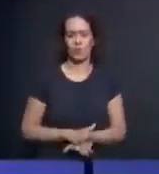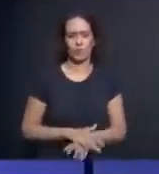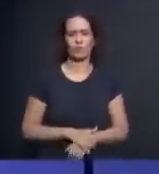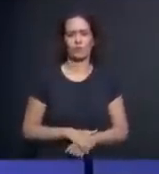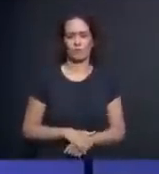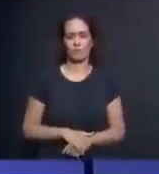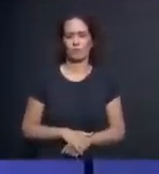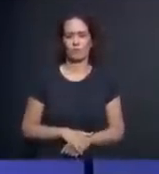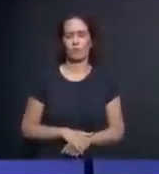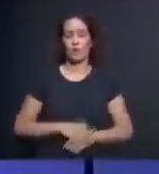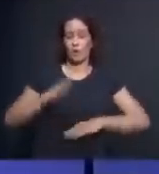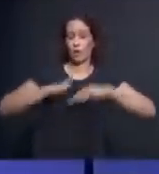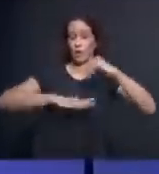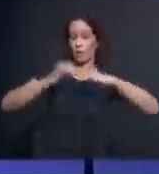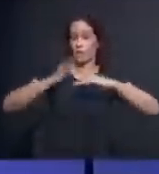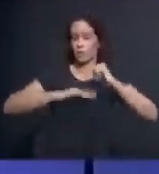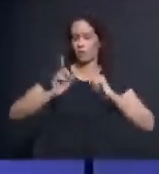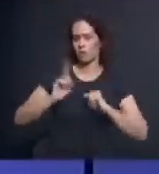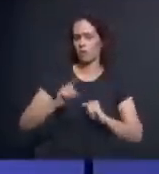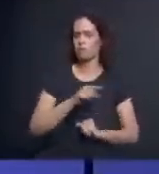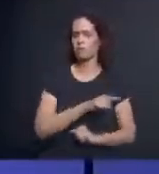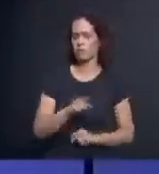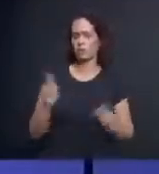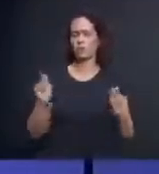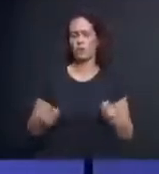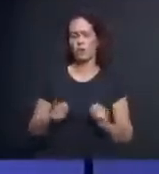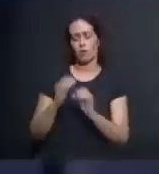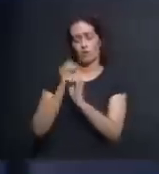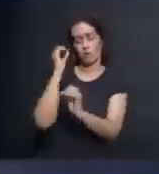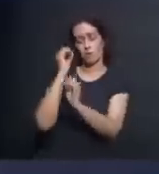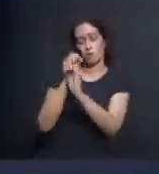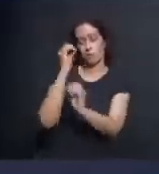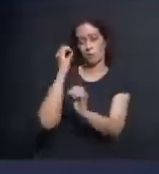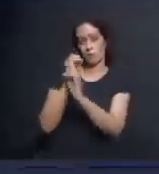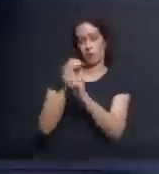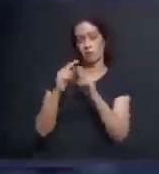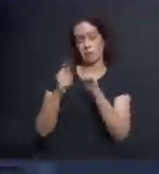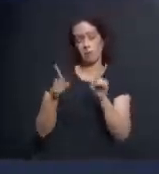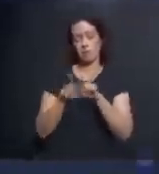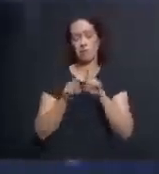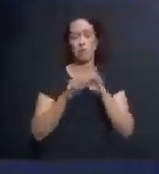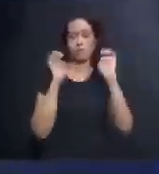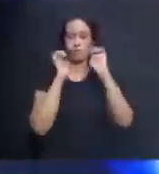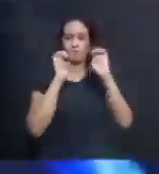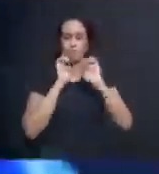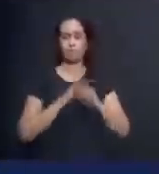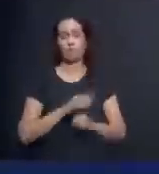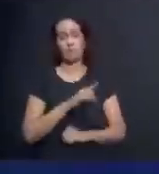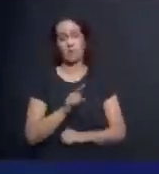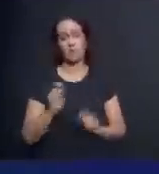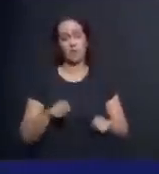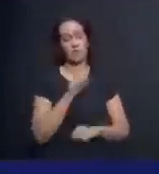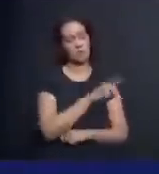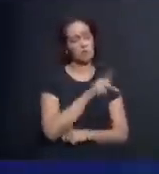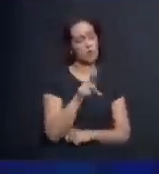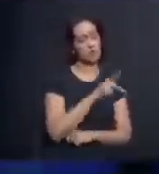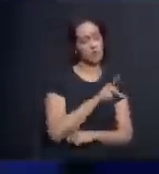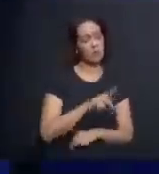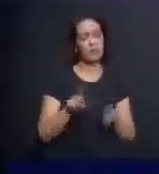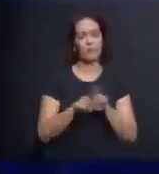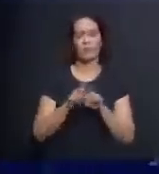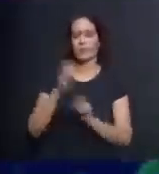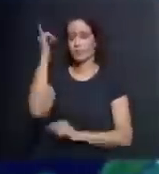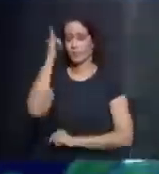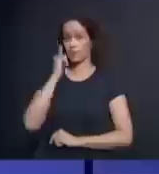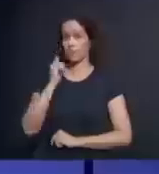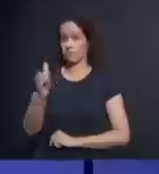dizendo profissão, tá? Você pode virar um engenheiro, mas ser um evangelista. Você pode virar um professor e ser um profeta.